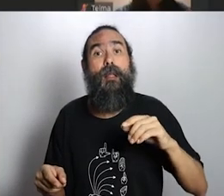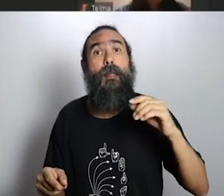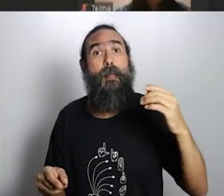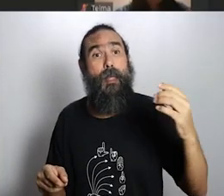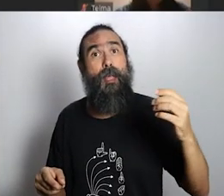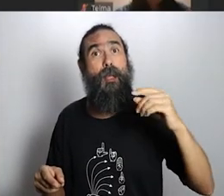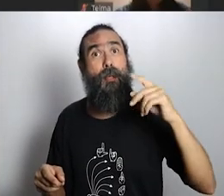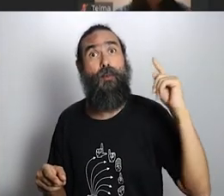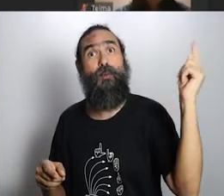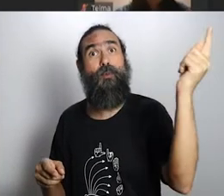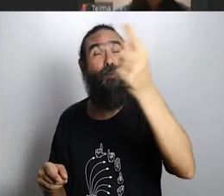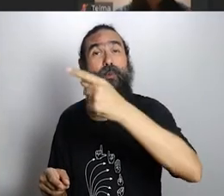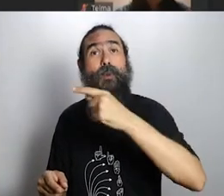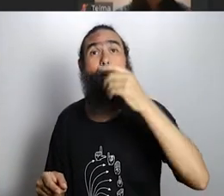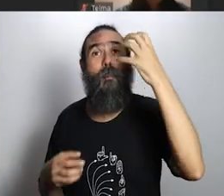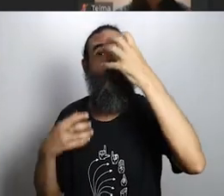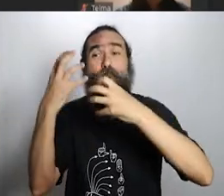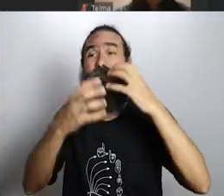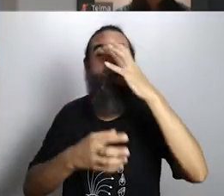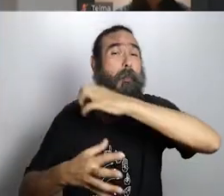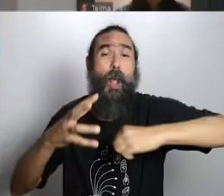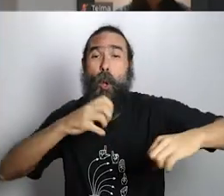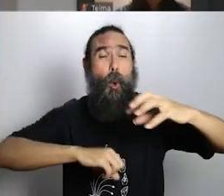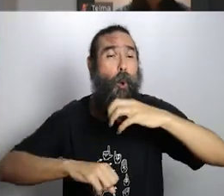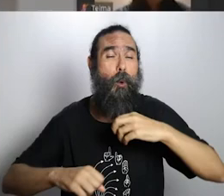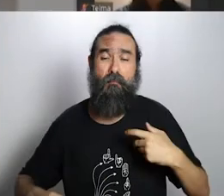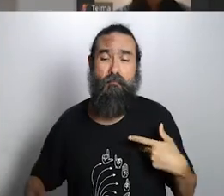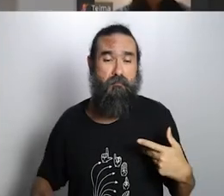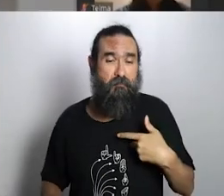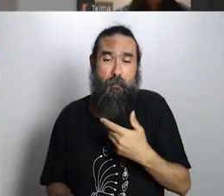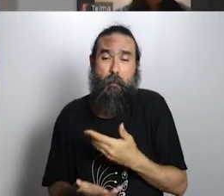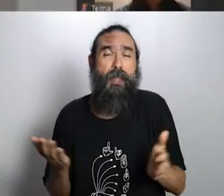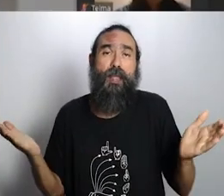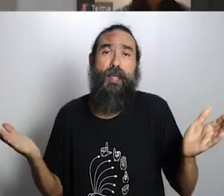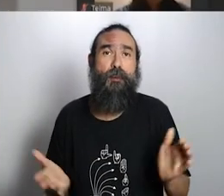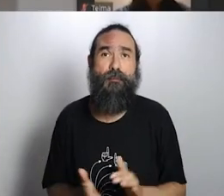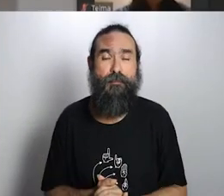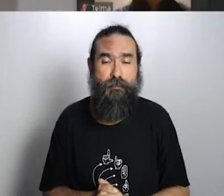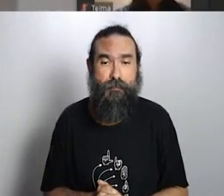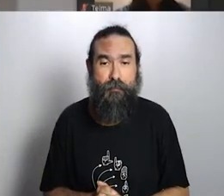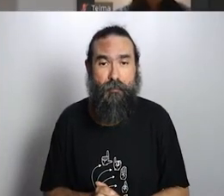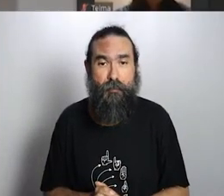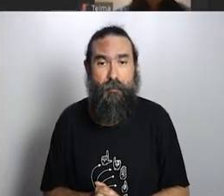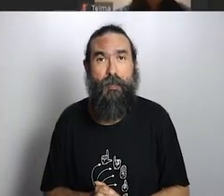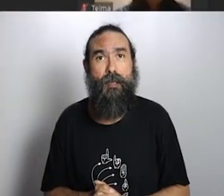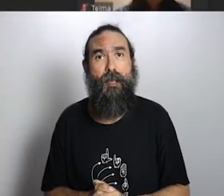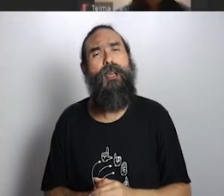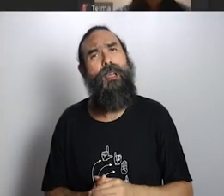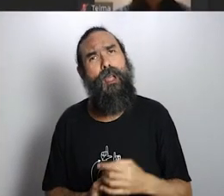mim e do meu pai. Severina, canta isso, pelo amor de Deus.